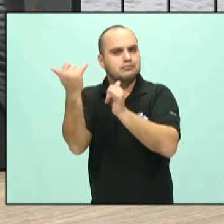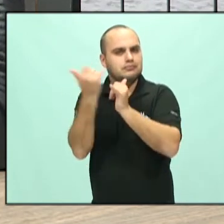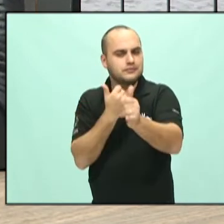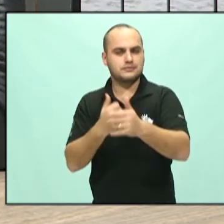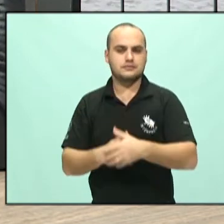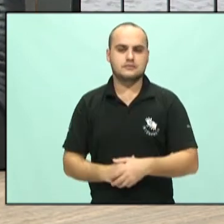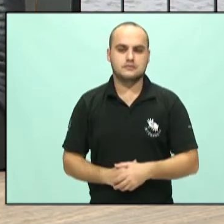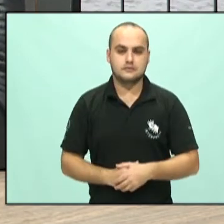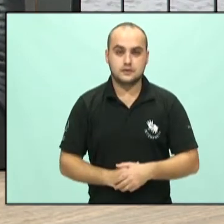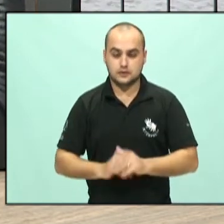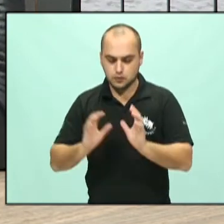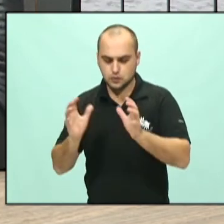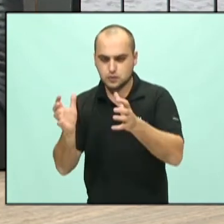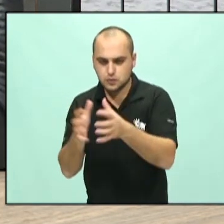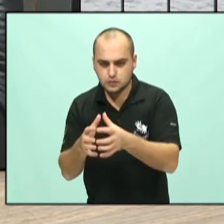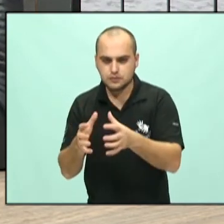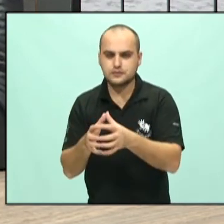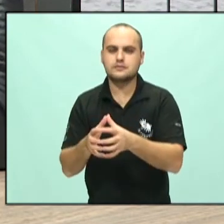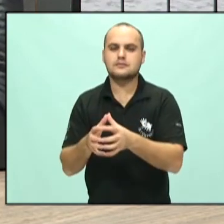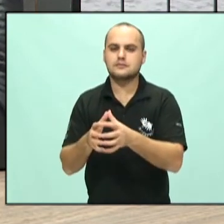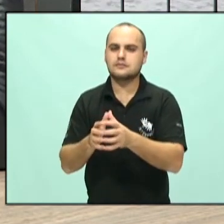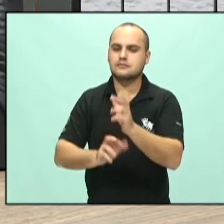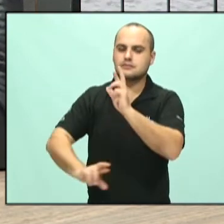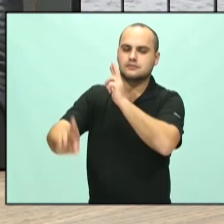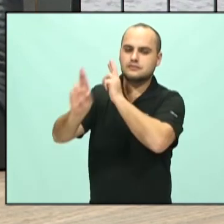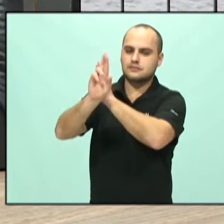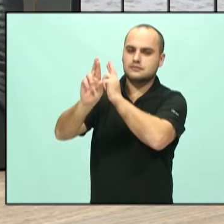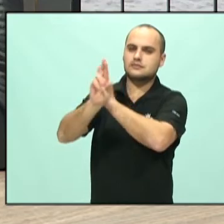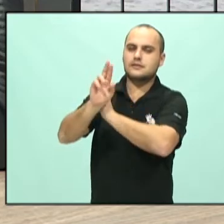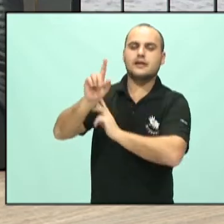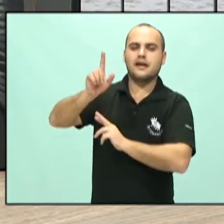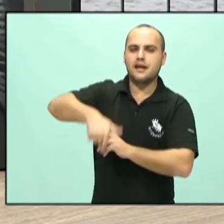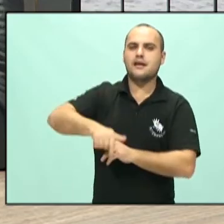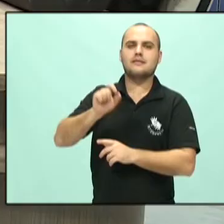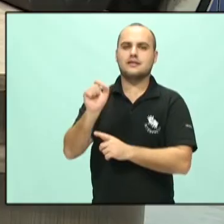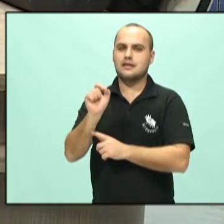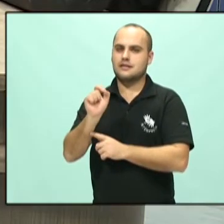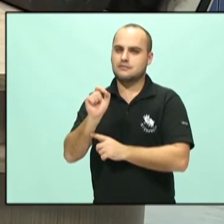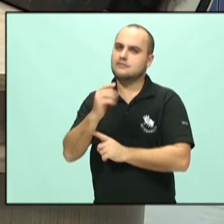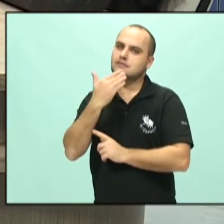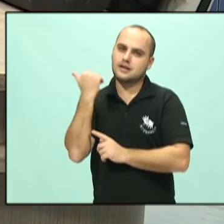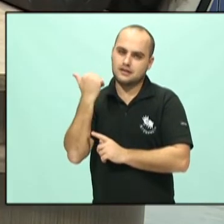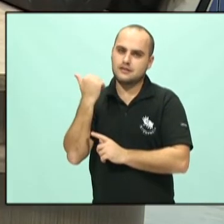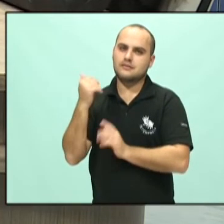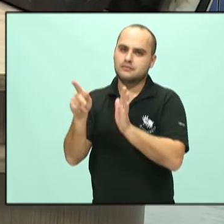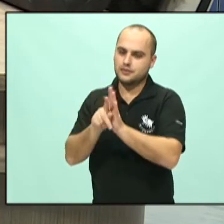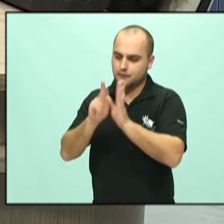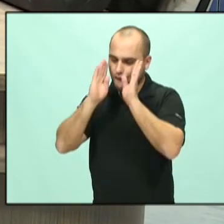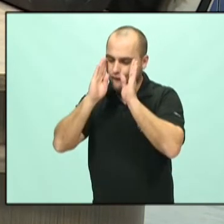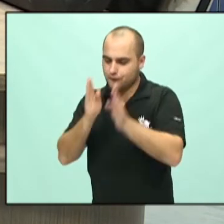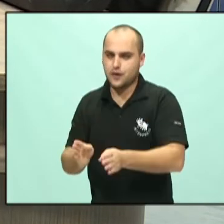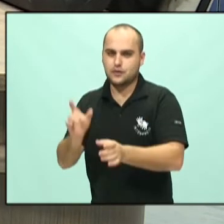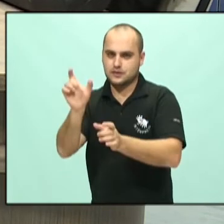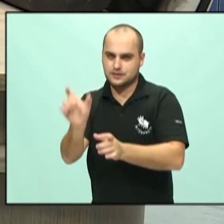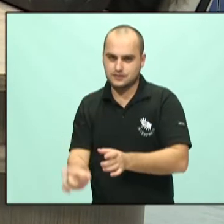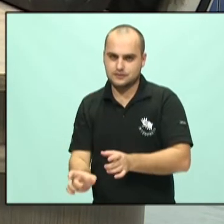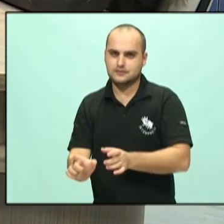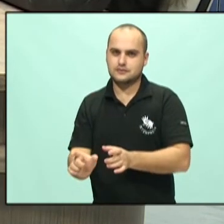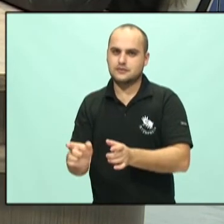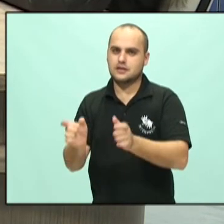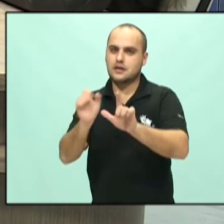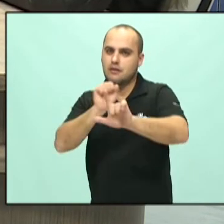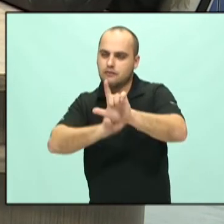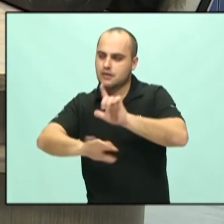em questão maior, assim, a nossa expectativa seria maior, assim, seria focada nisso, assim, em compartilhar a cultura